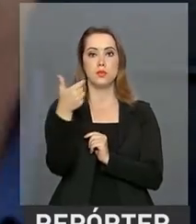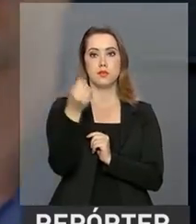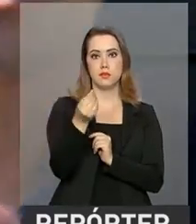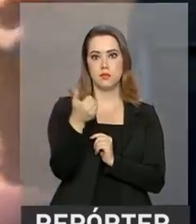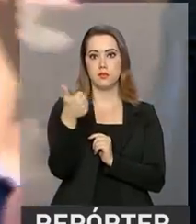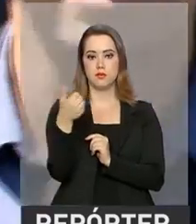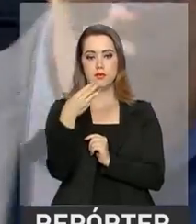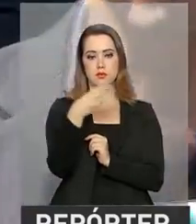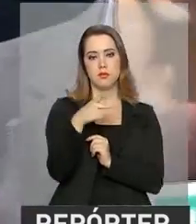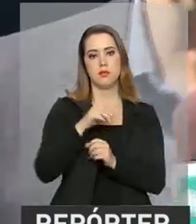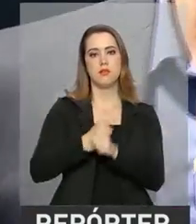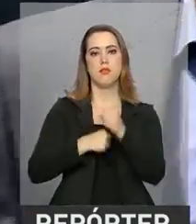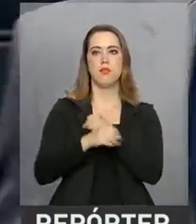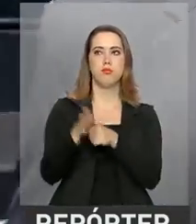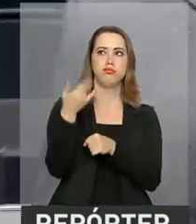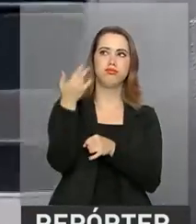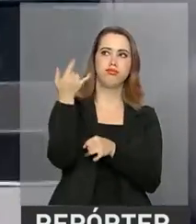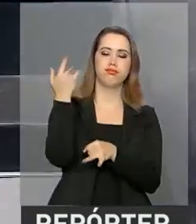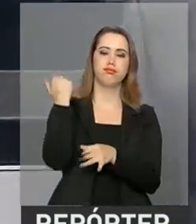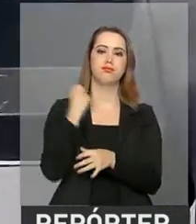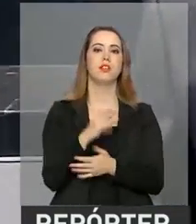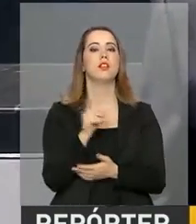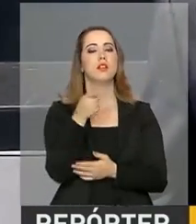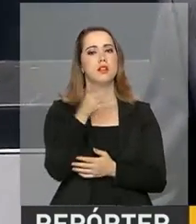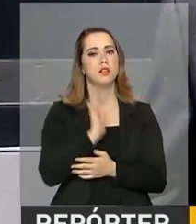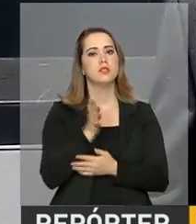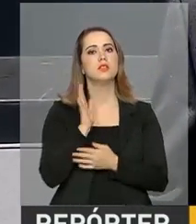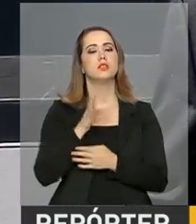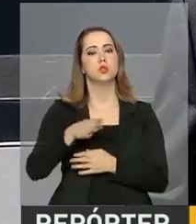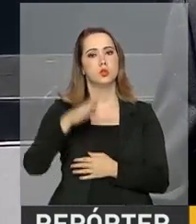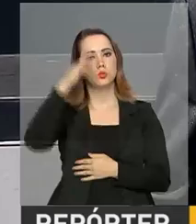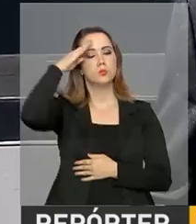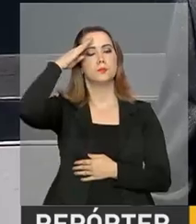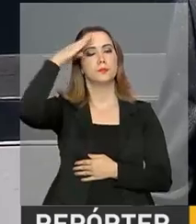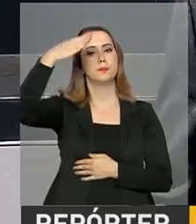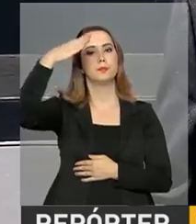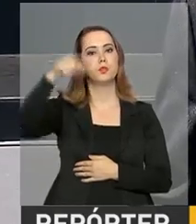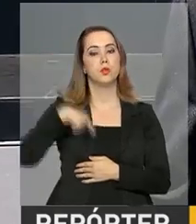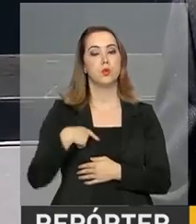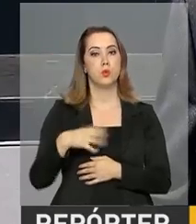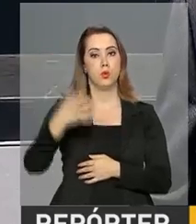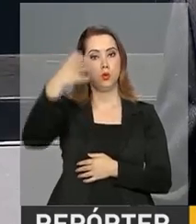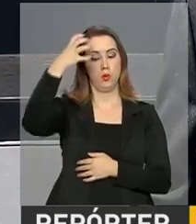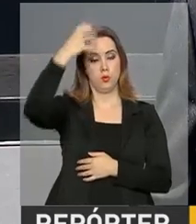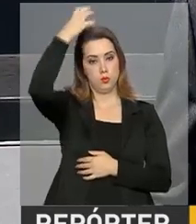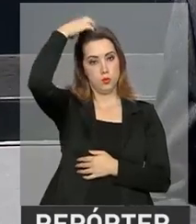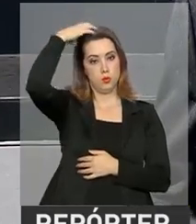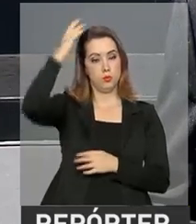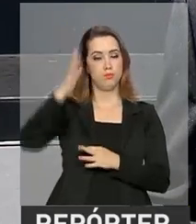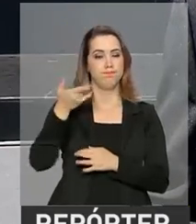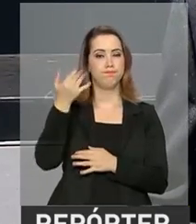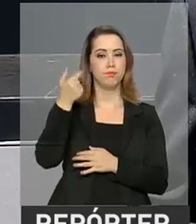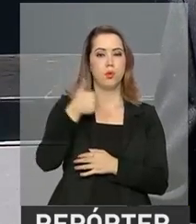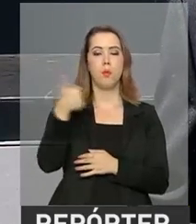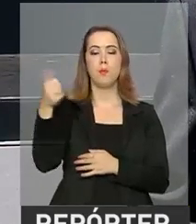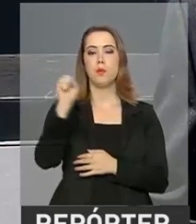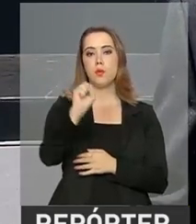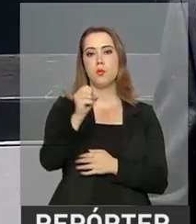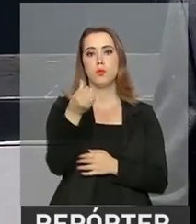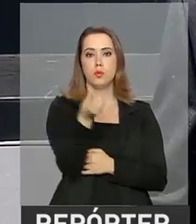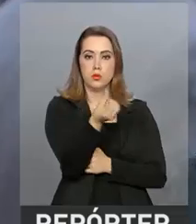as várias ações militares da qual participou está o comando das forças do império na guerra do Paraguai em